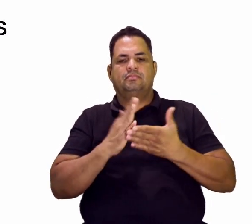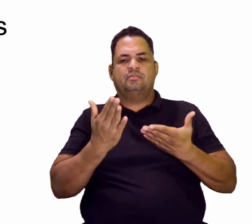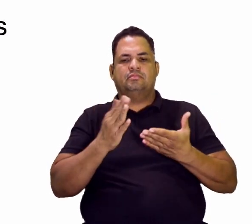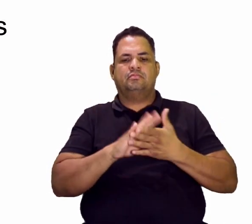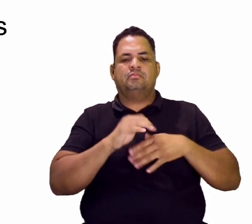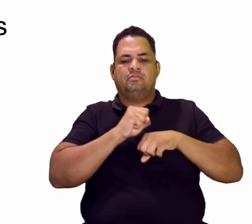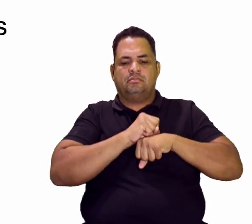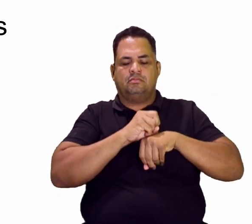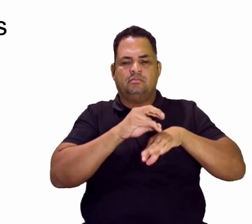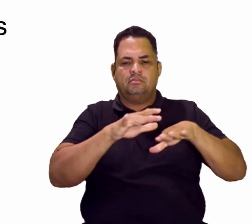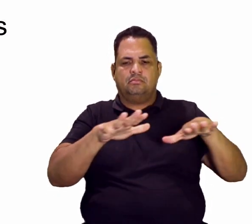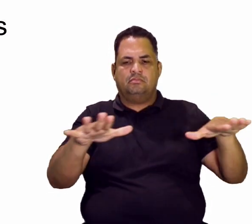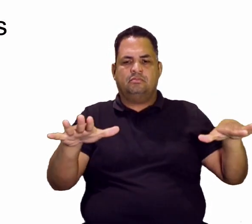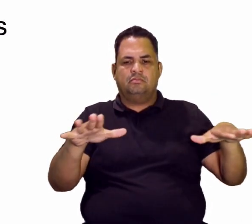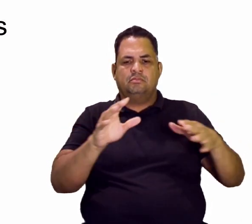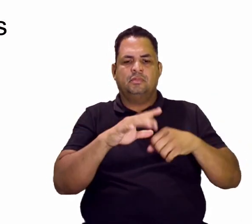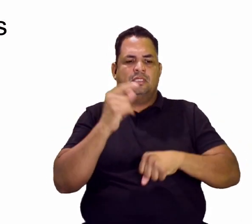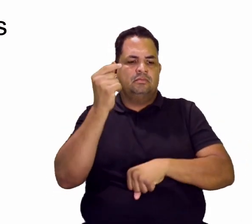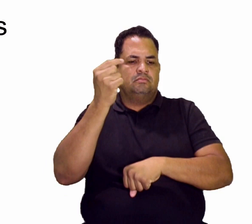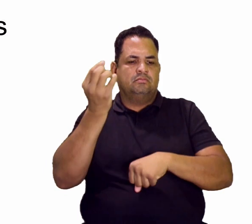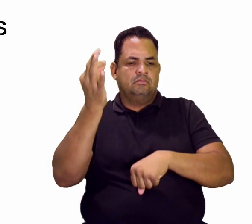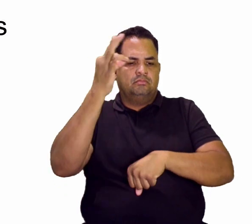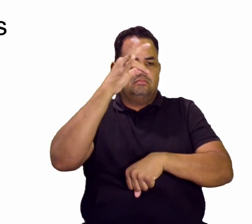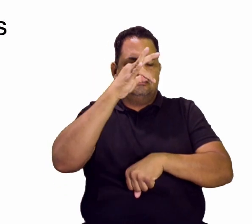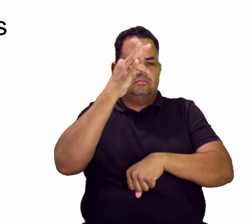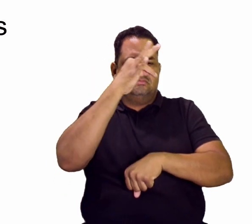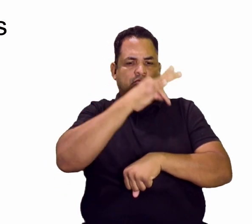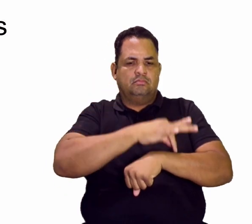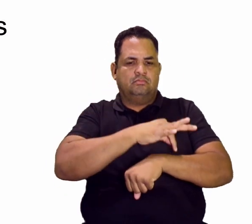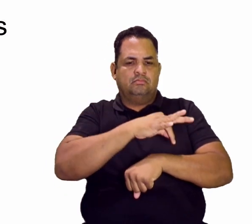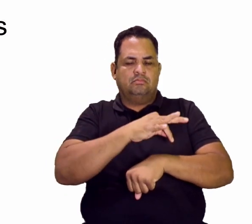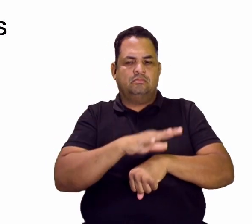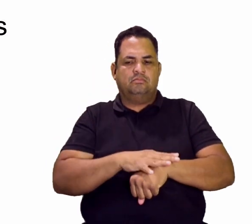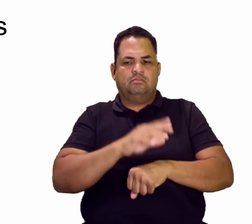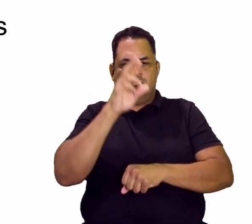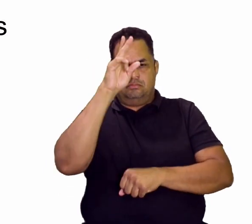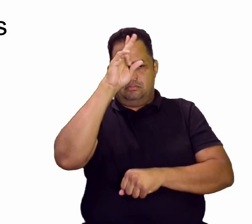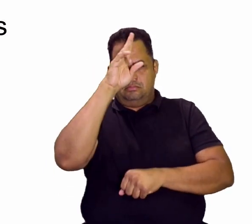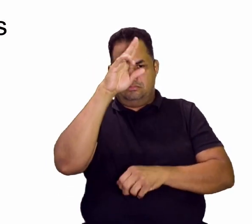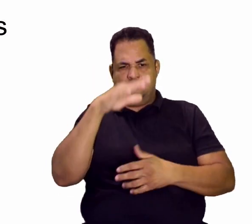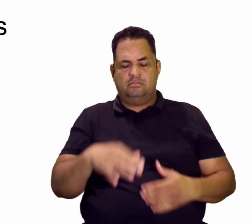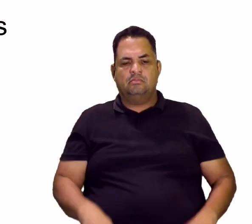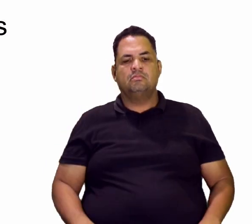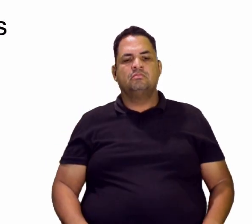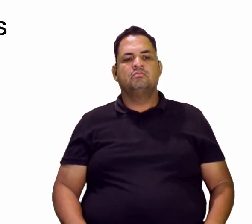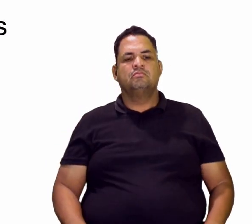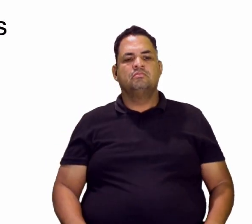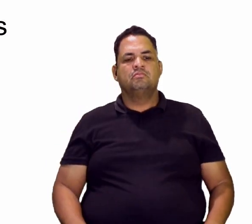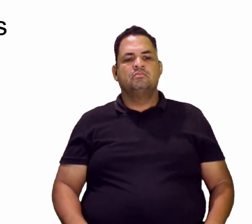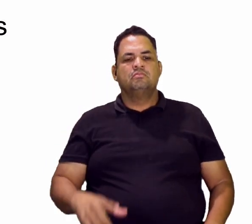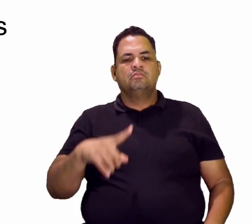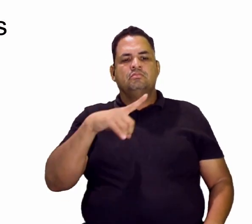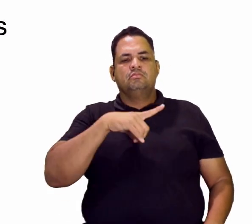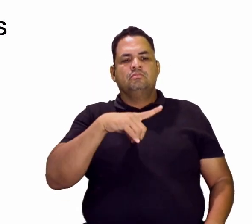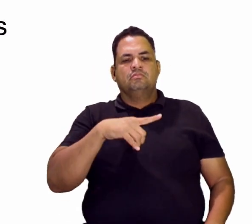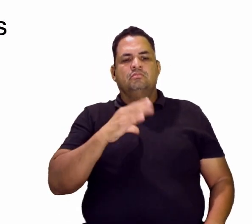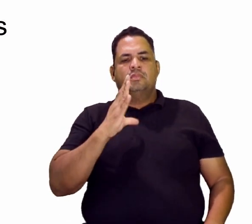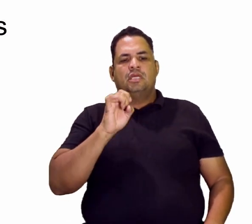que são transmitidos pela picada desses insetos, tá? A gente vai falar de alguns ali. Nós temos